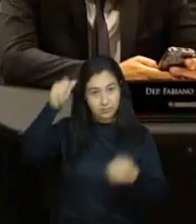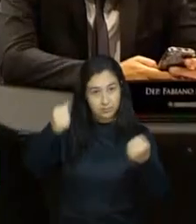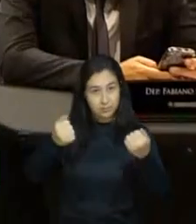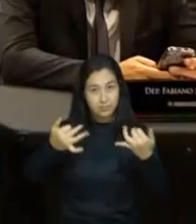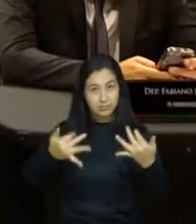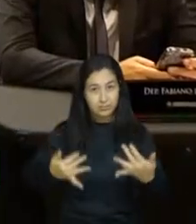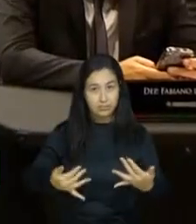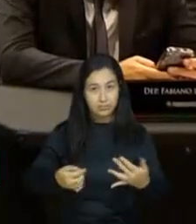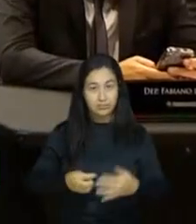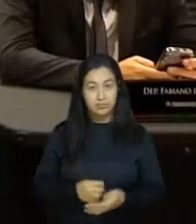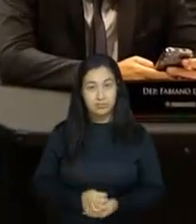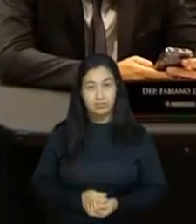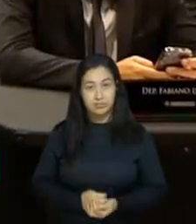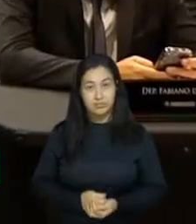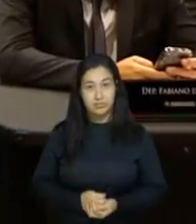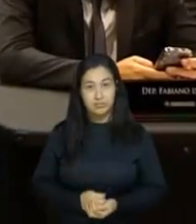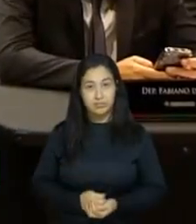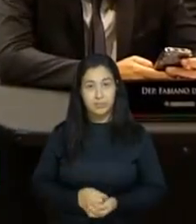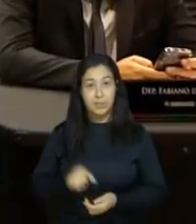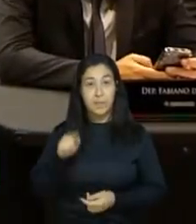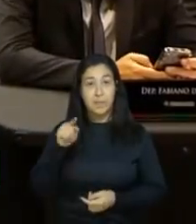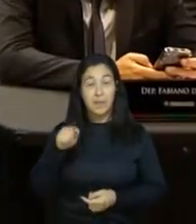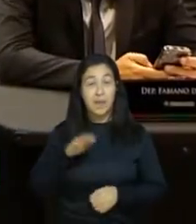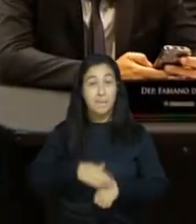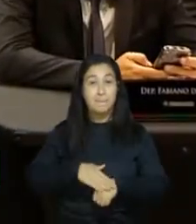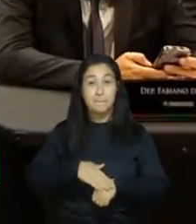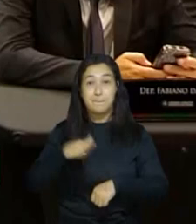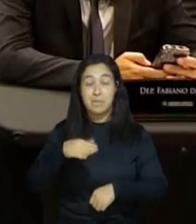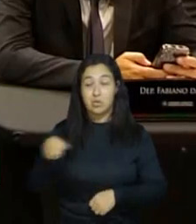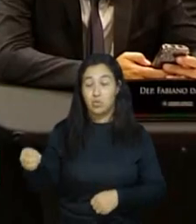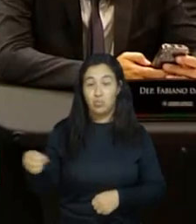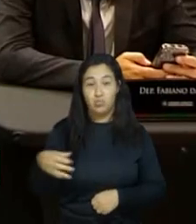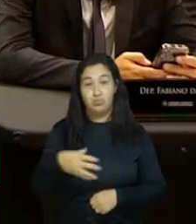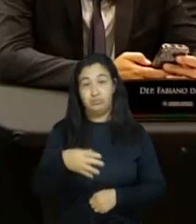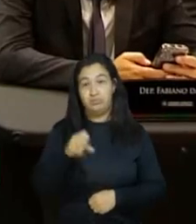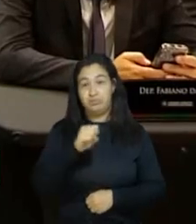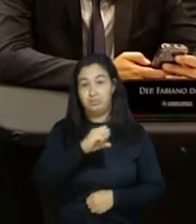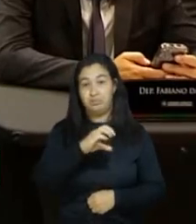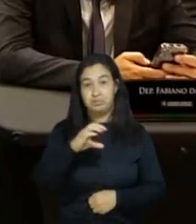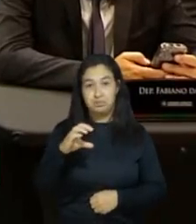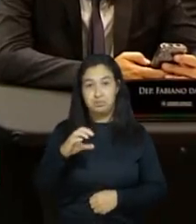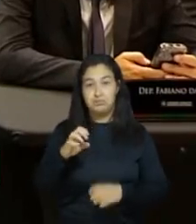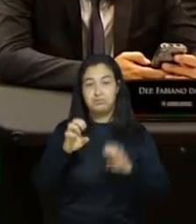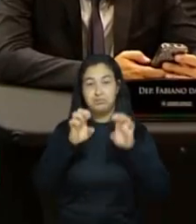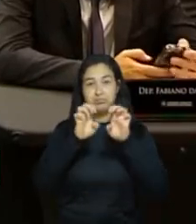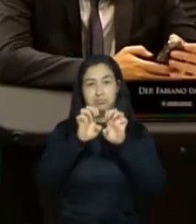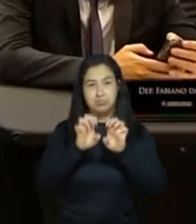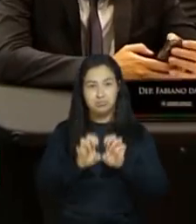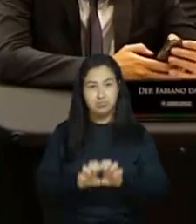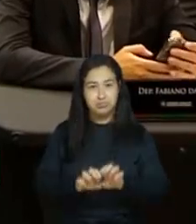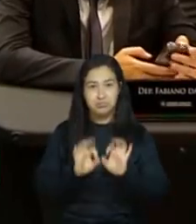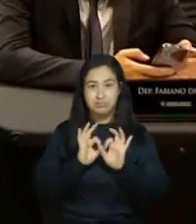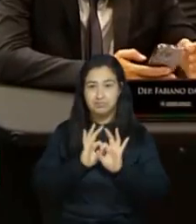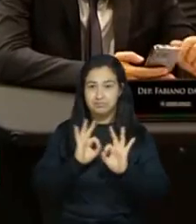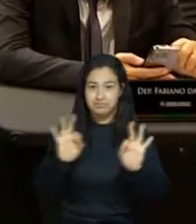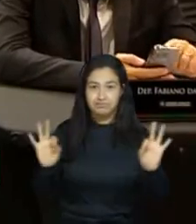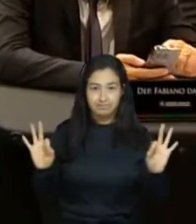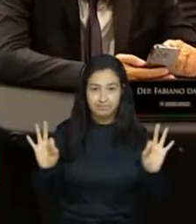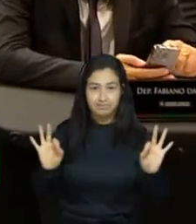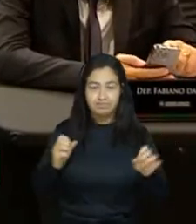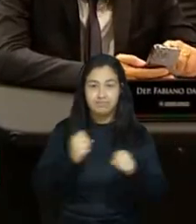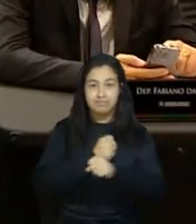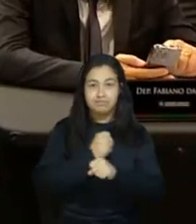é um dos ginásios mais modernos de Santa Catarina, com a estrutura fantástica, sendo construído